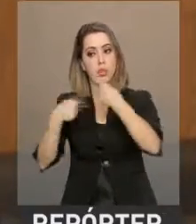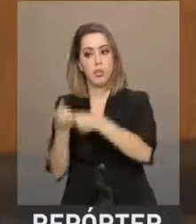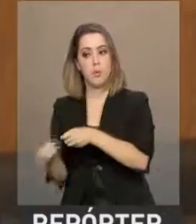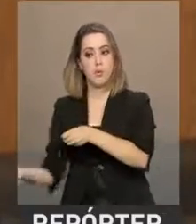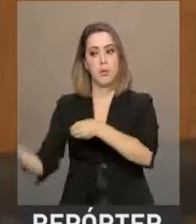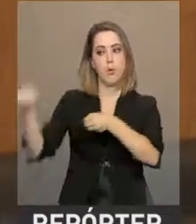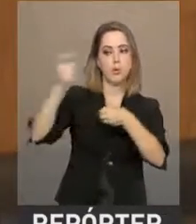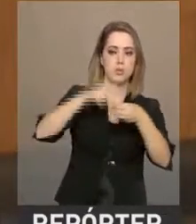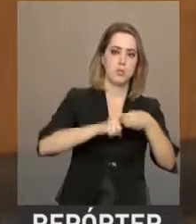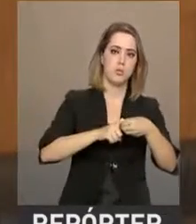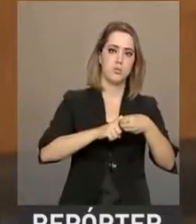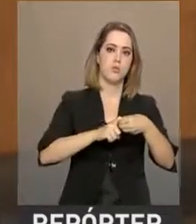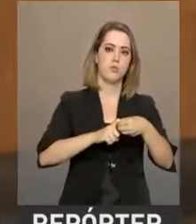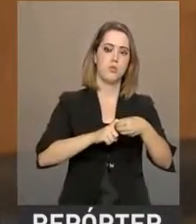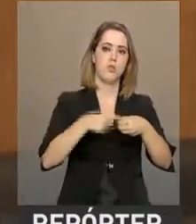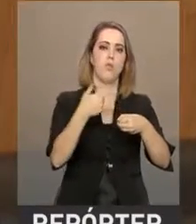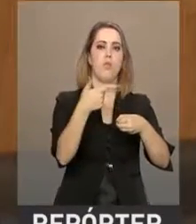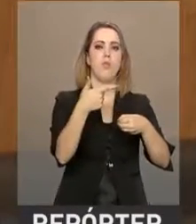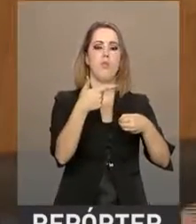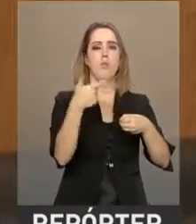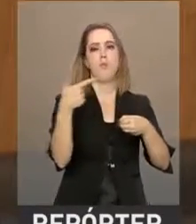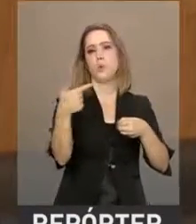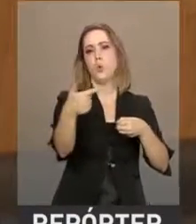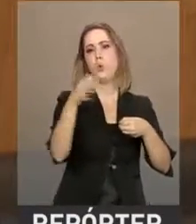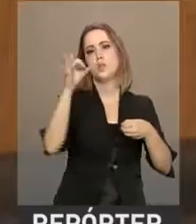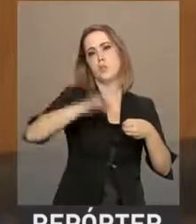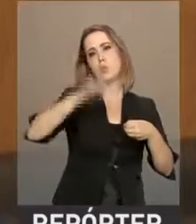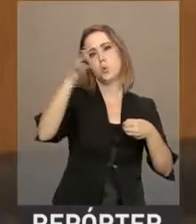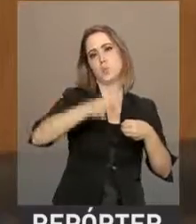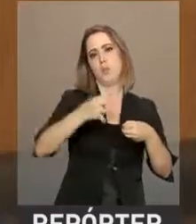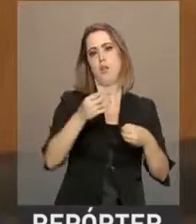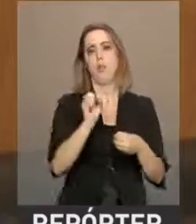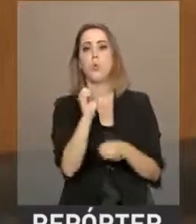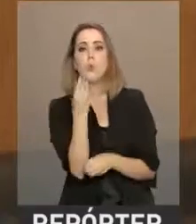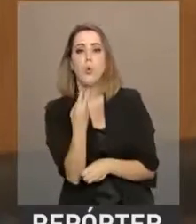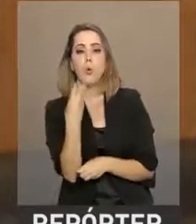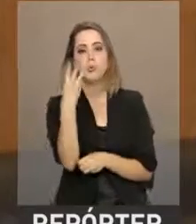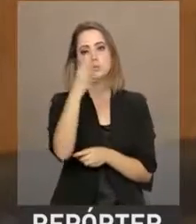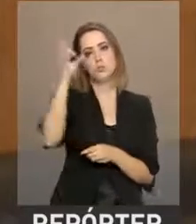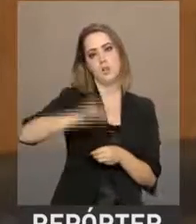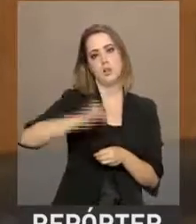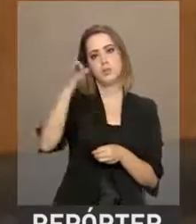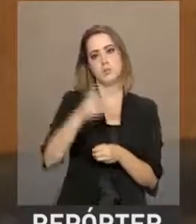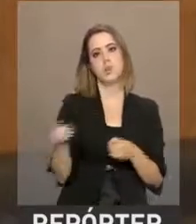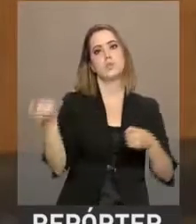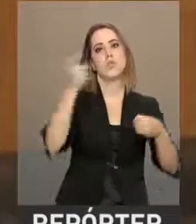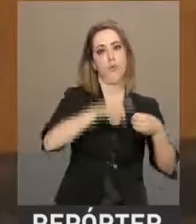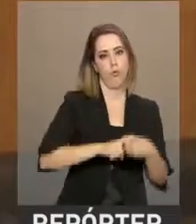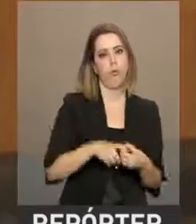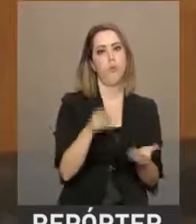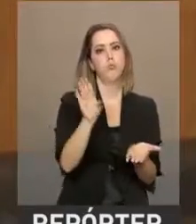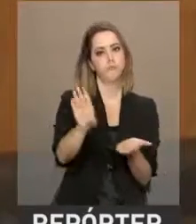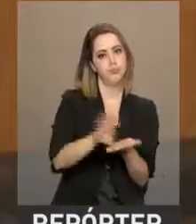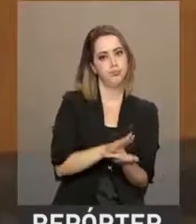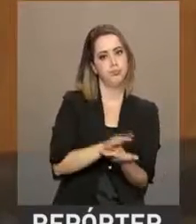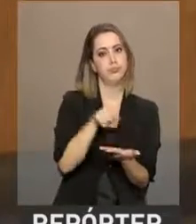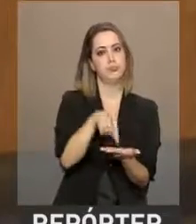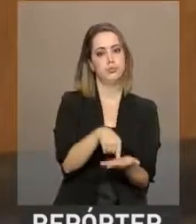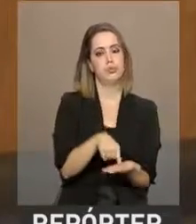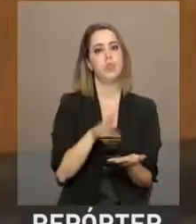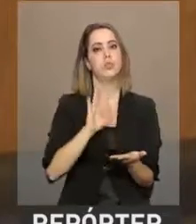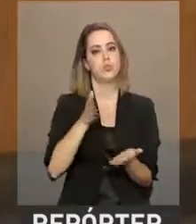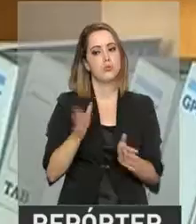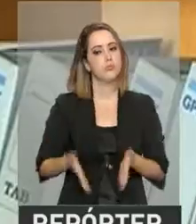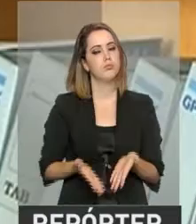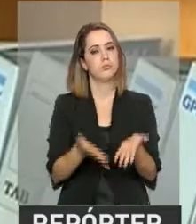2 no caso 2017 ou de 3 por cento do valor das exportações aquilo pra ela já funciona como